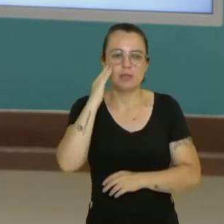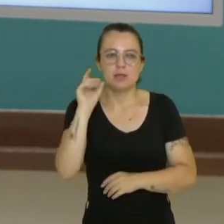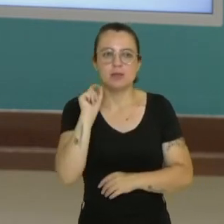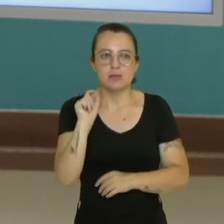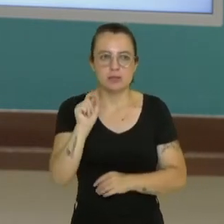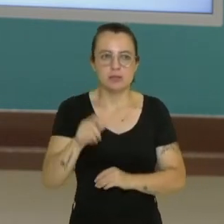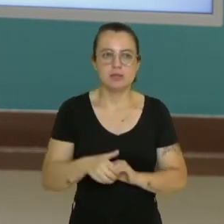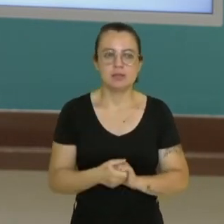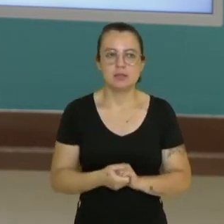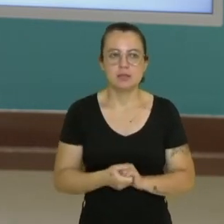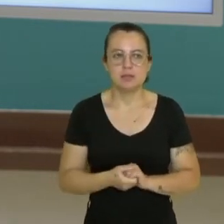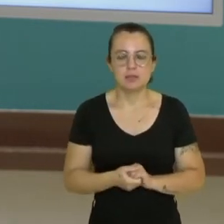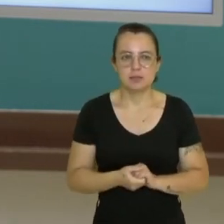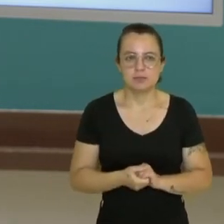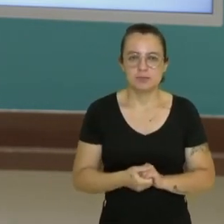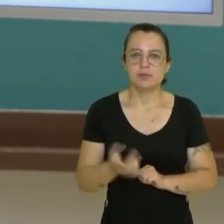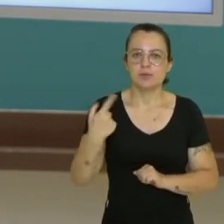as